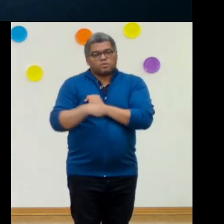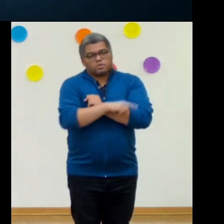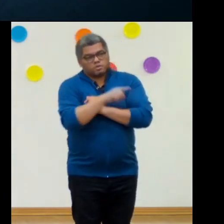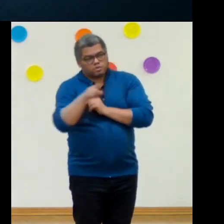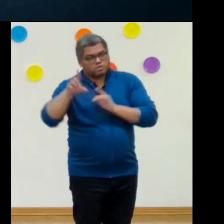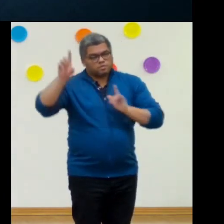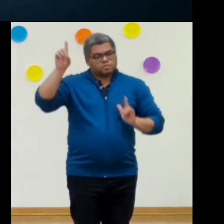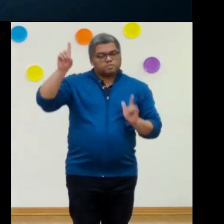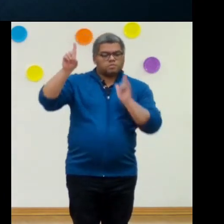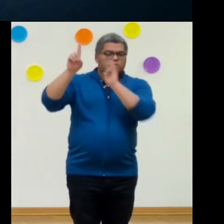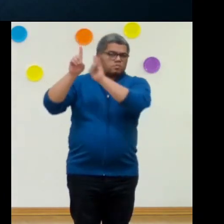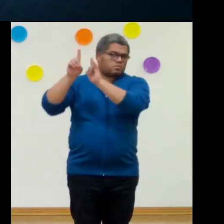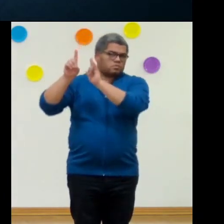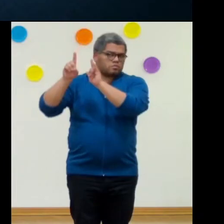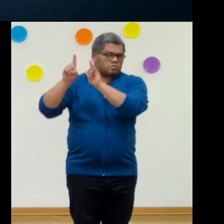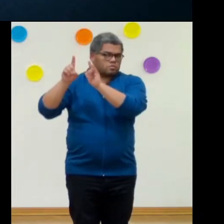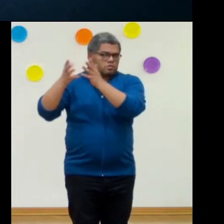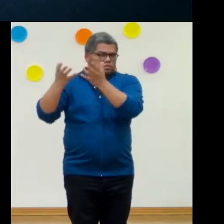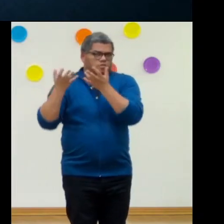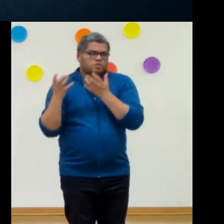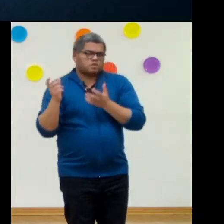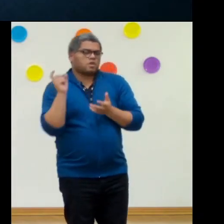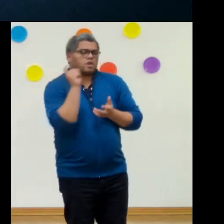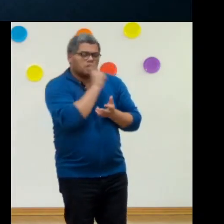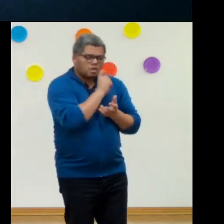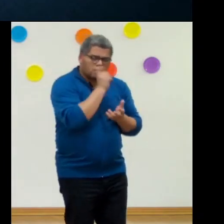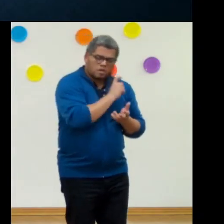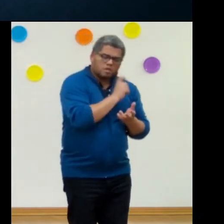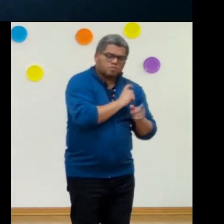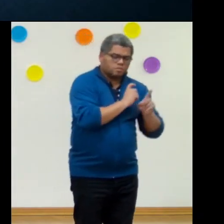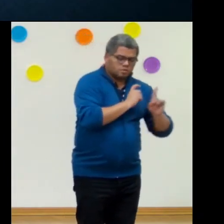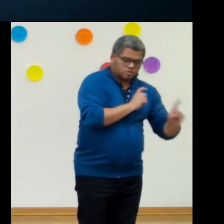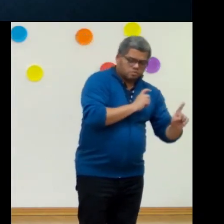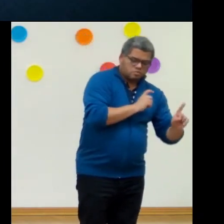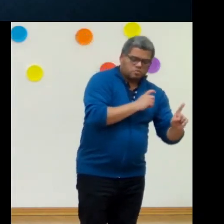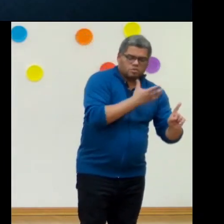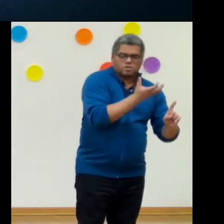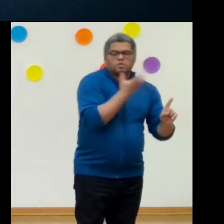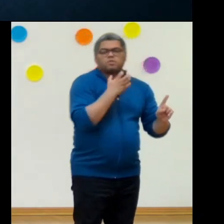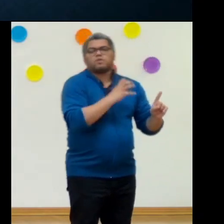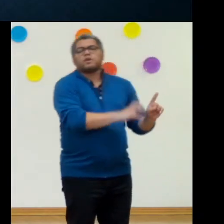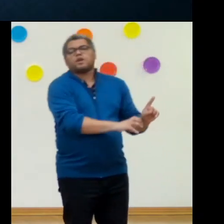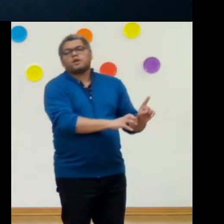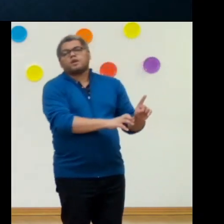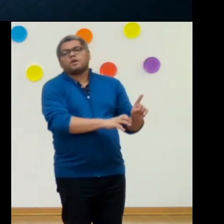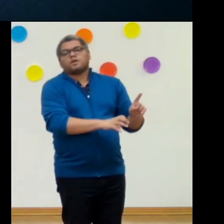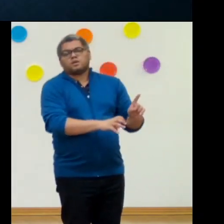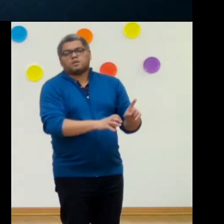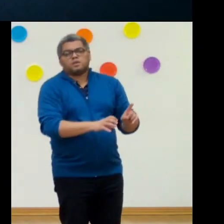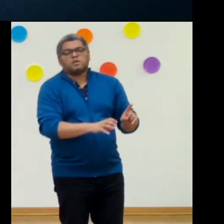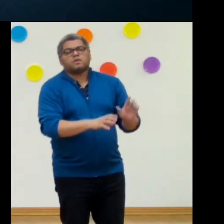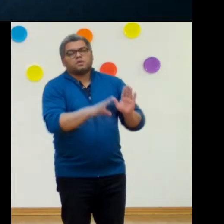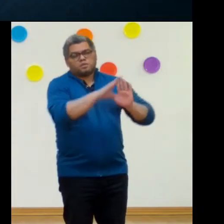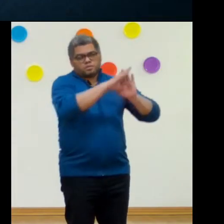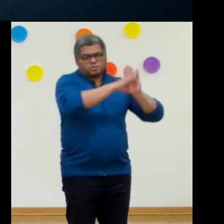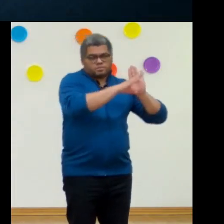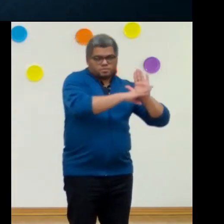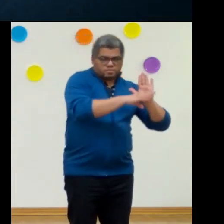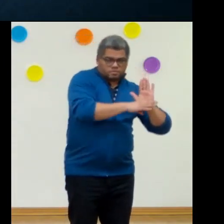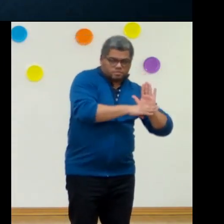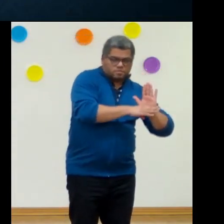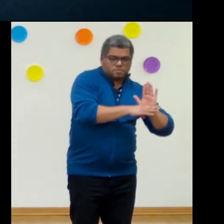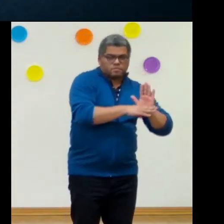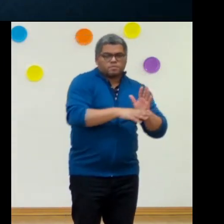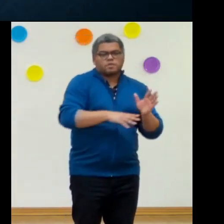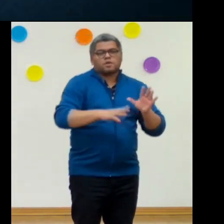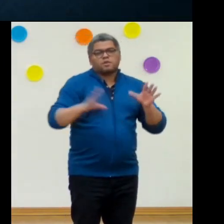as coisas, você não quer mentir para o seu próximo, que é um mandamento lá da tábua, da segunda tábua da relação com o próximo.